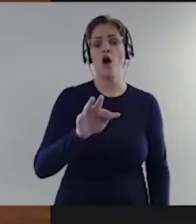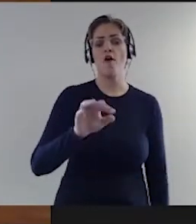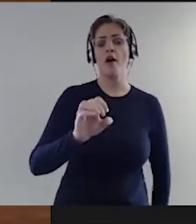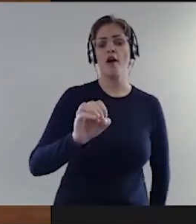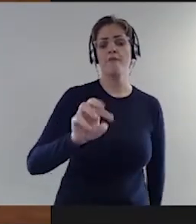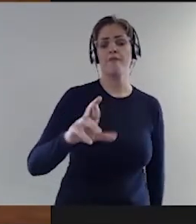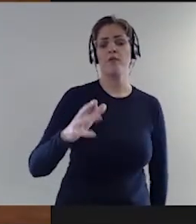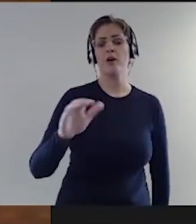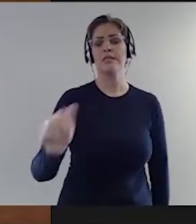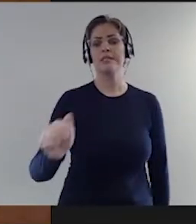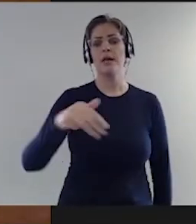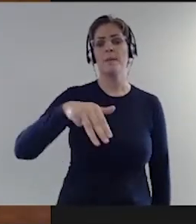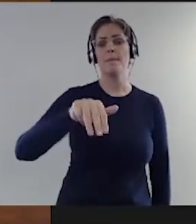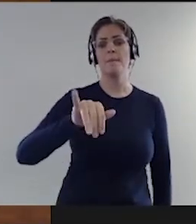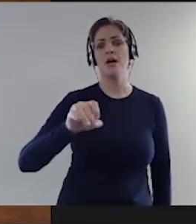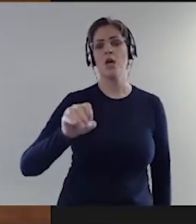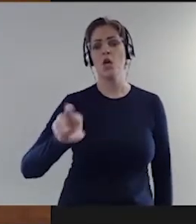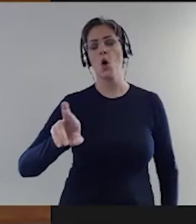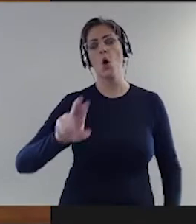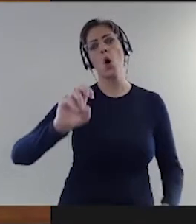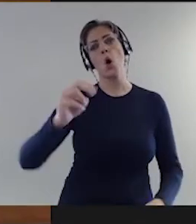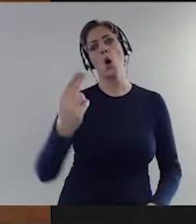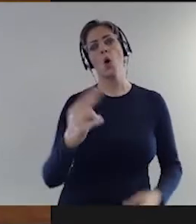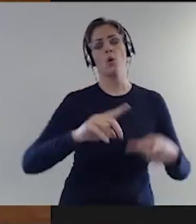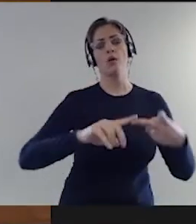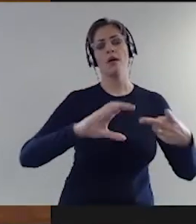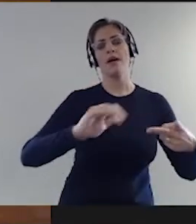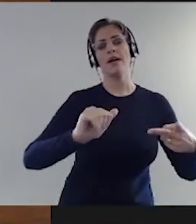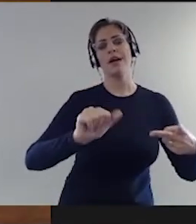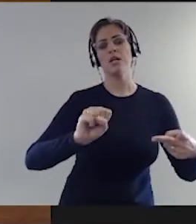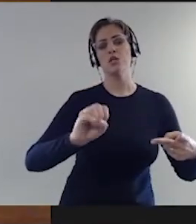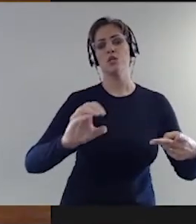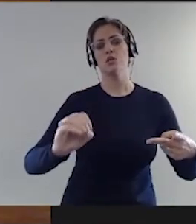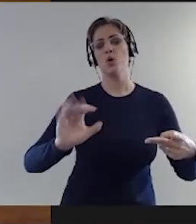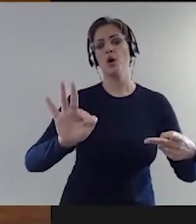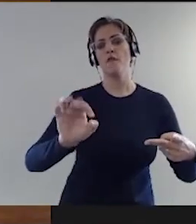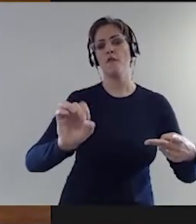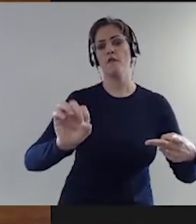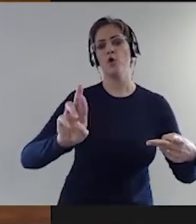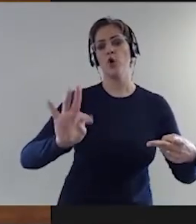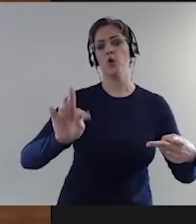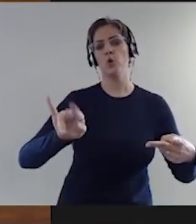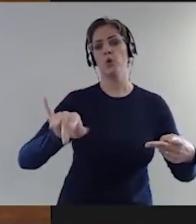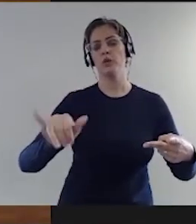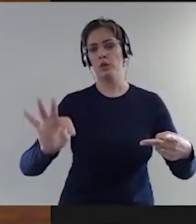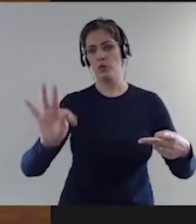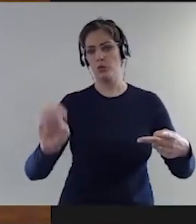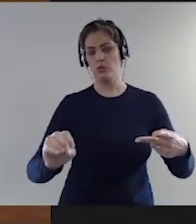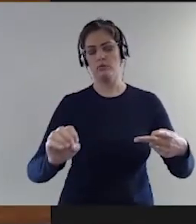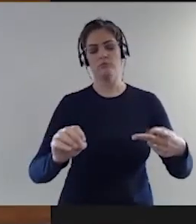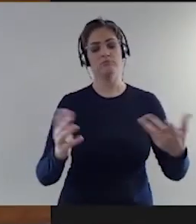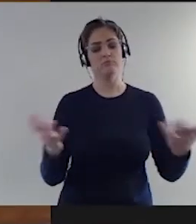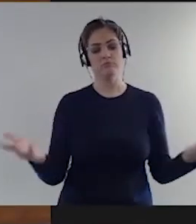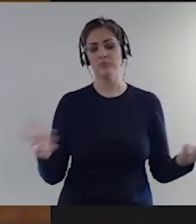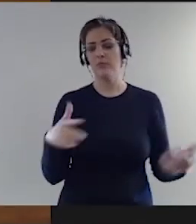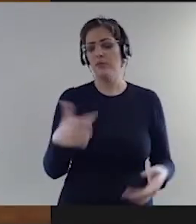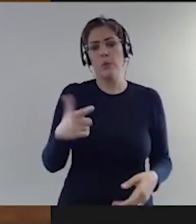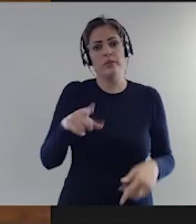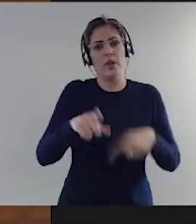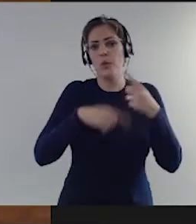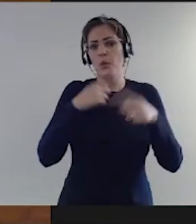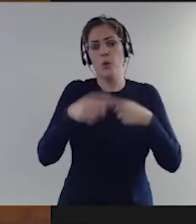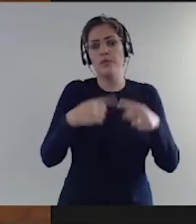Me parece que não há espaço para dúvidas pela própria noção do que vem a ser uma pandemia,